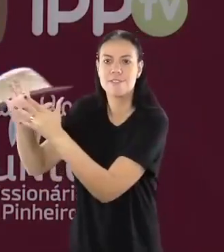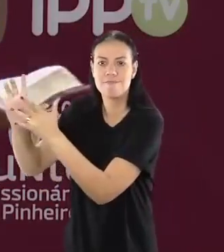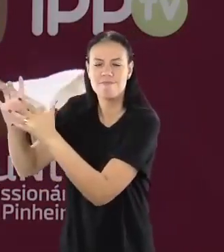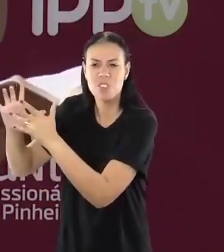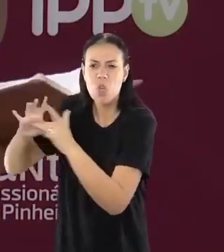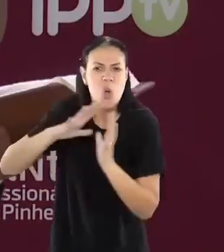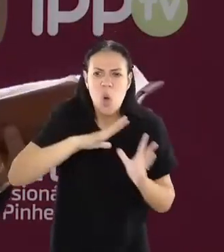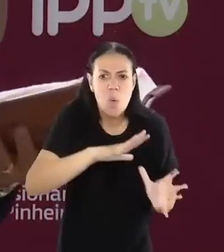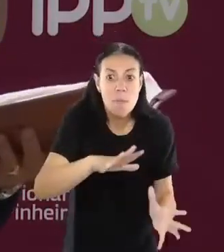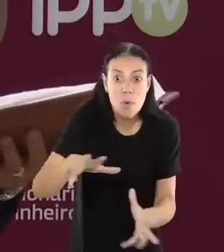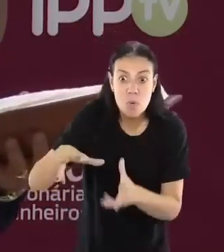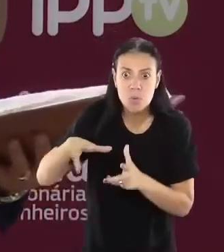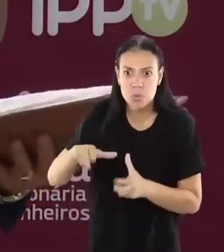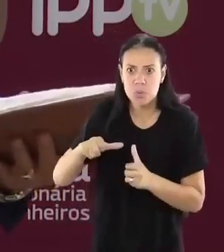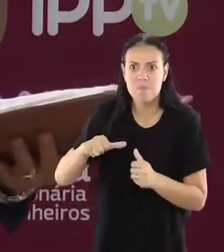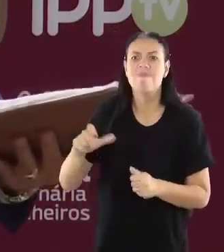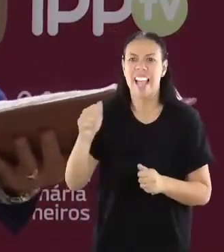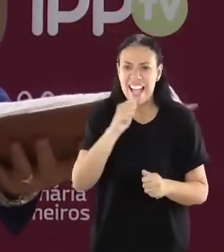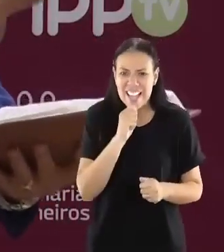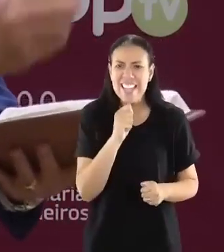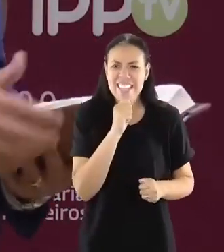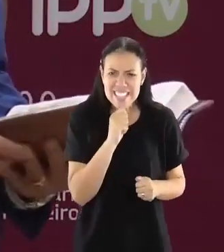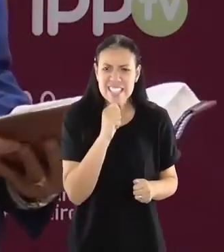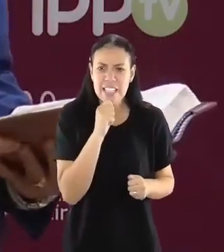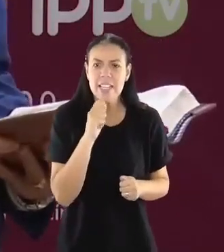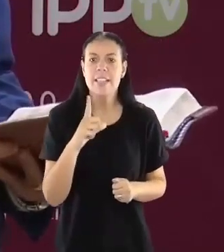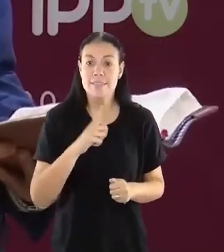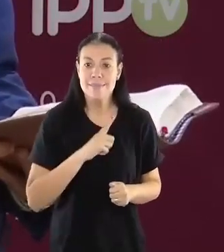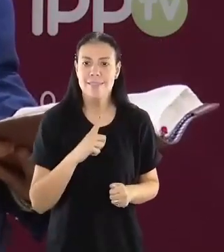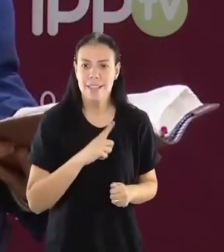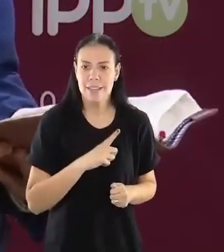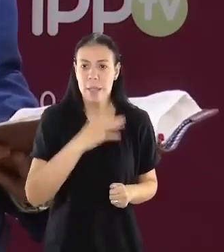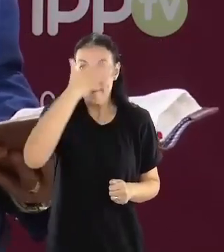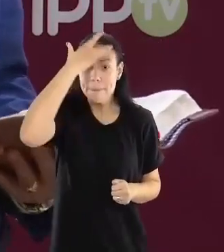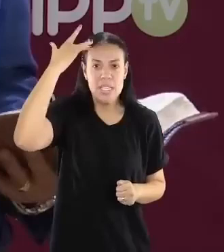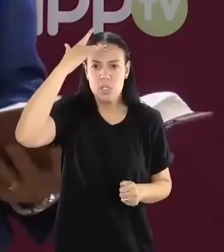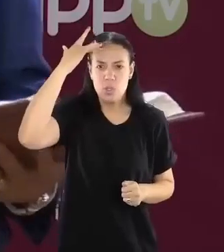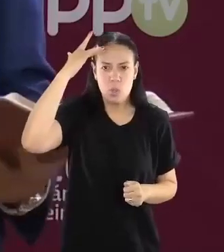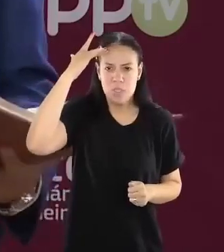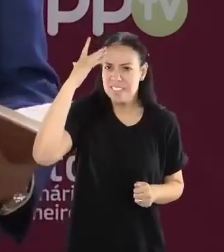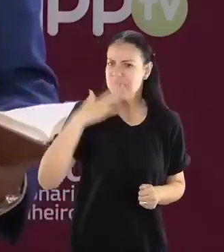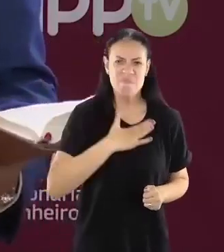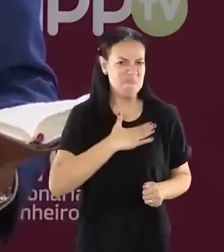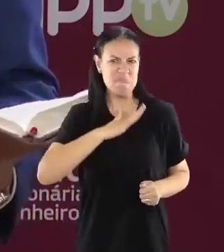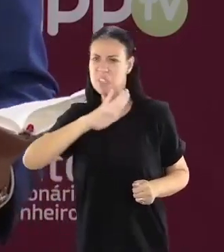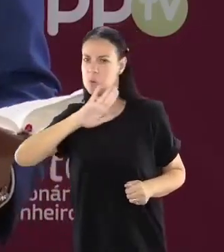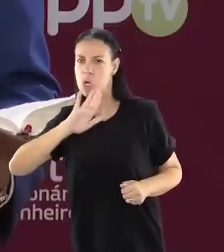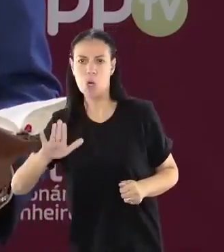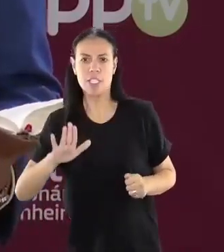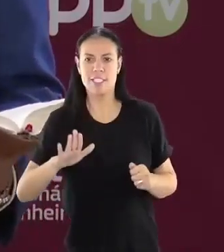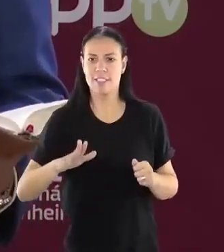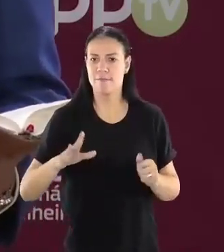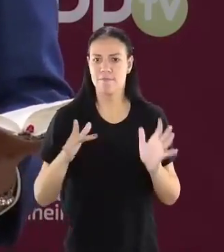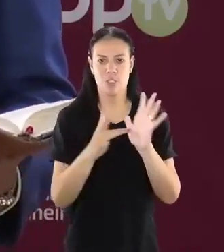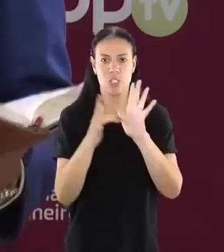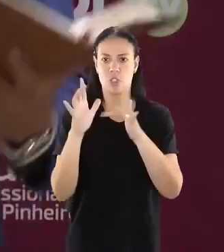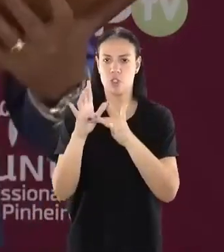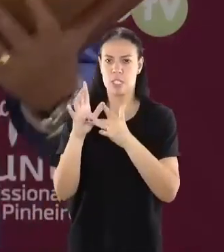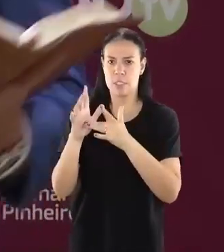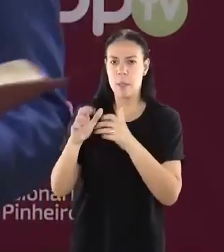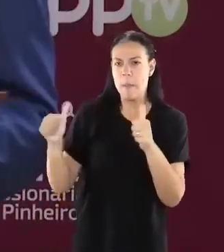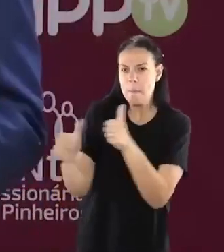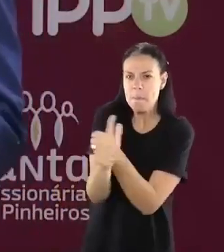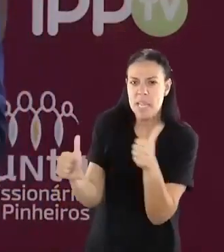Mundo afora, ainda Jesus hoje é alguém hostilizado, rejeitado, odiado, perseguido.